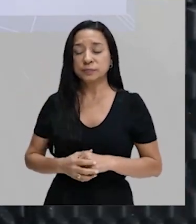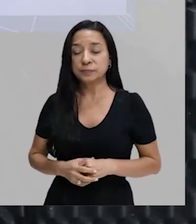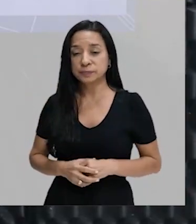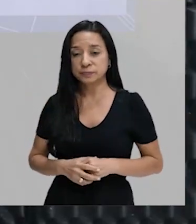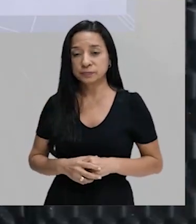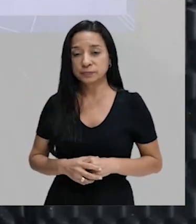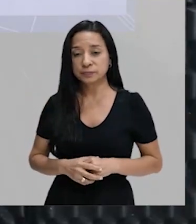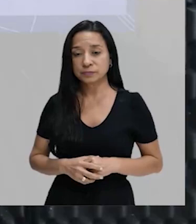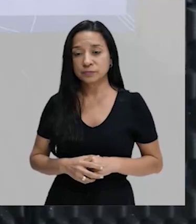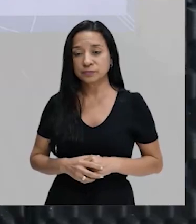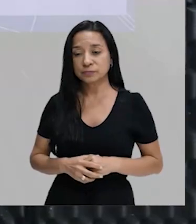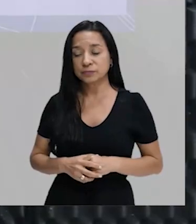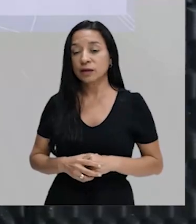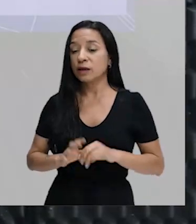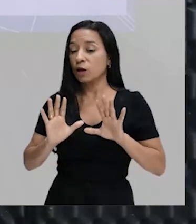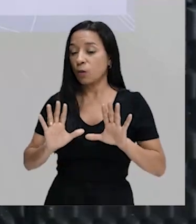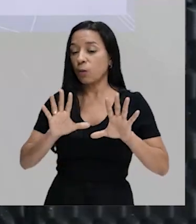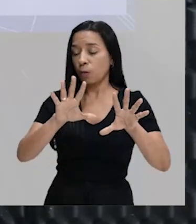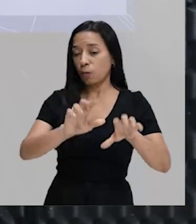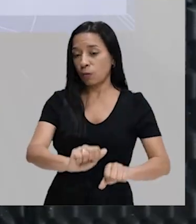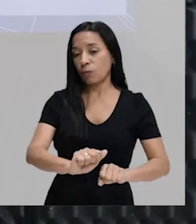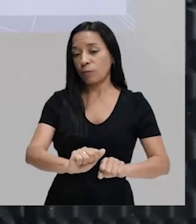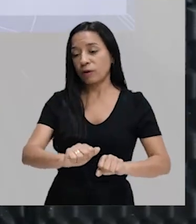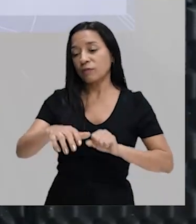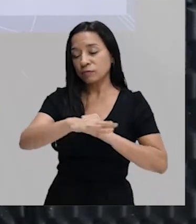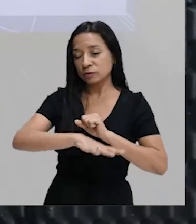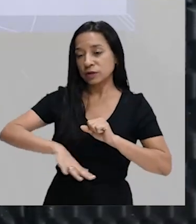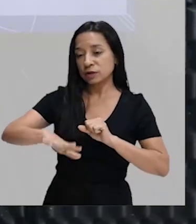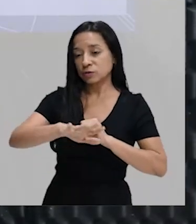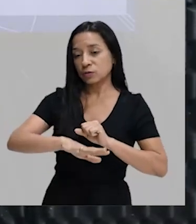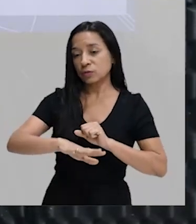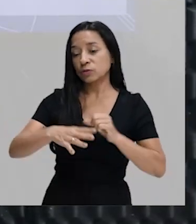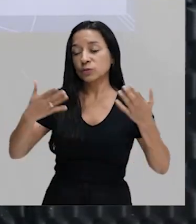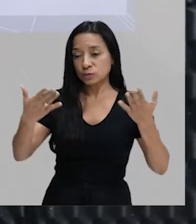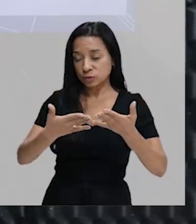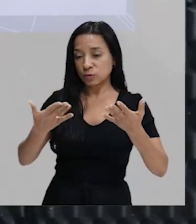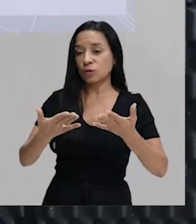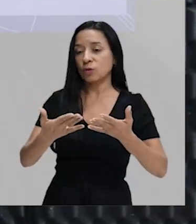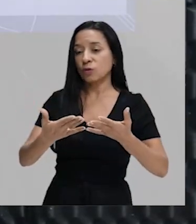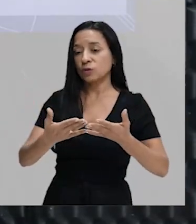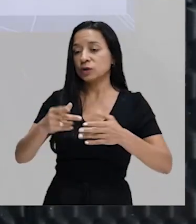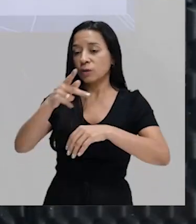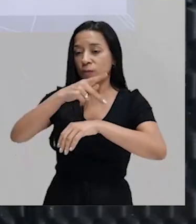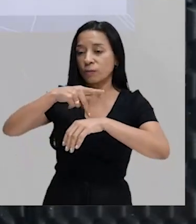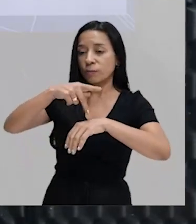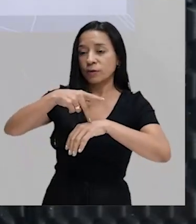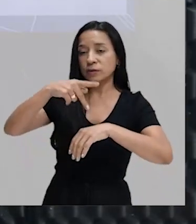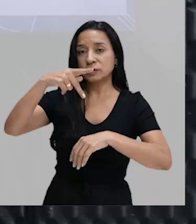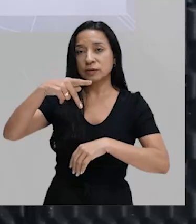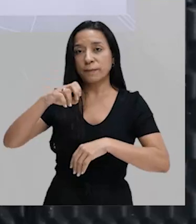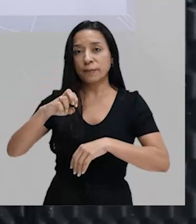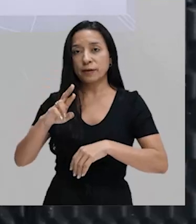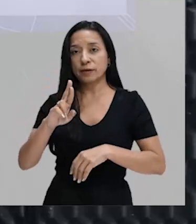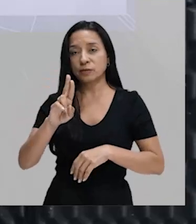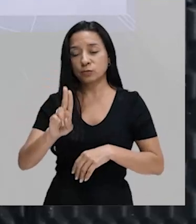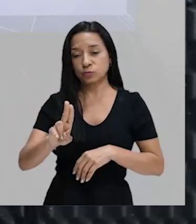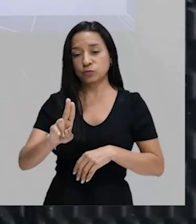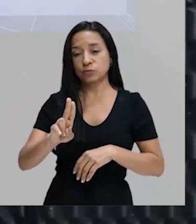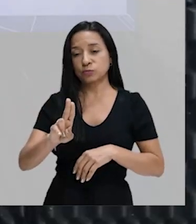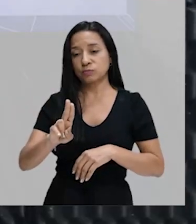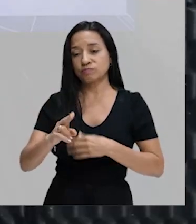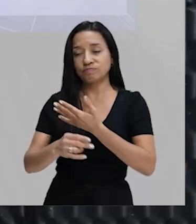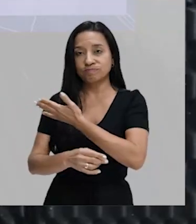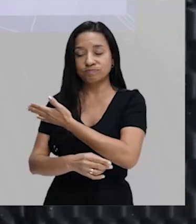o território que hoje corresponde ao Peru, Colômbia, Equador, oeste da Bolívia, norte